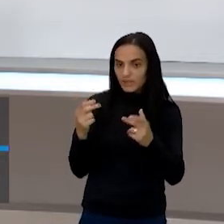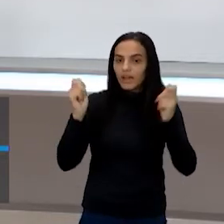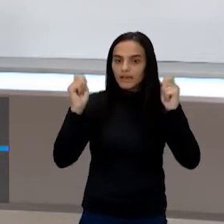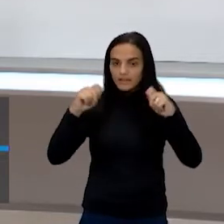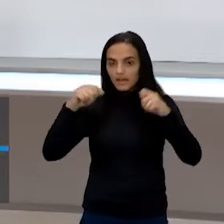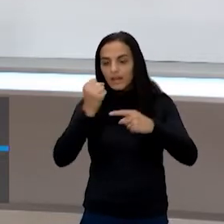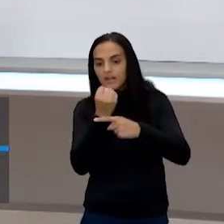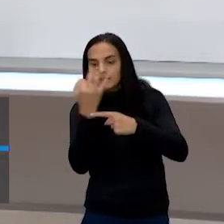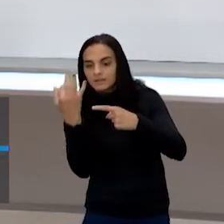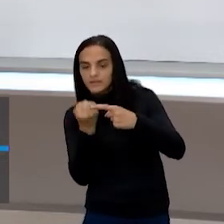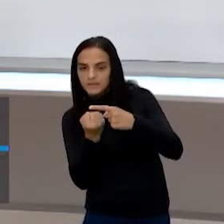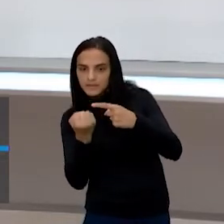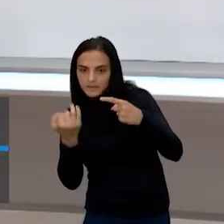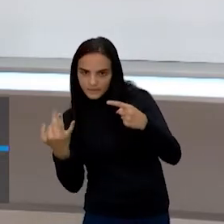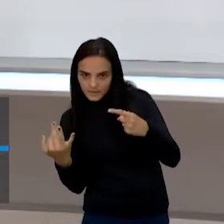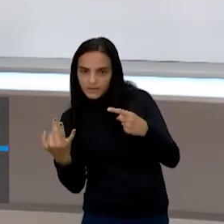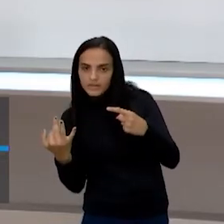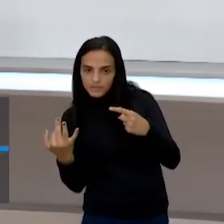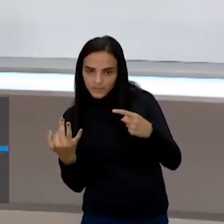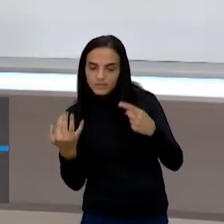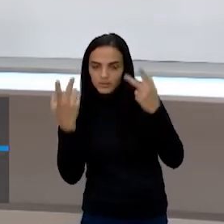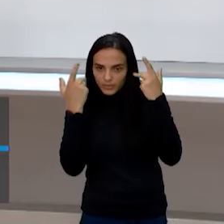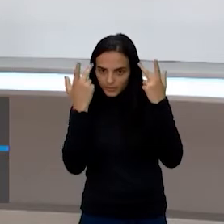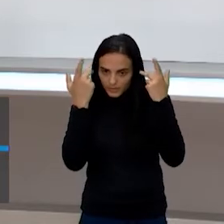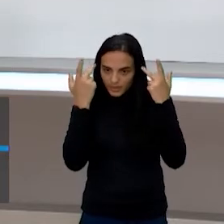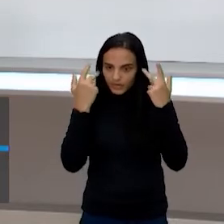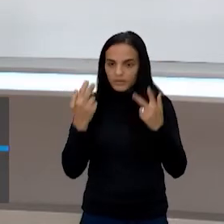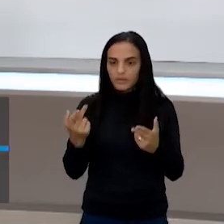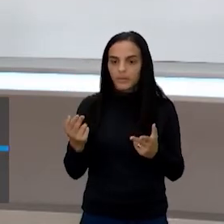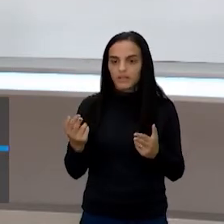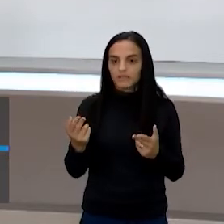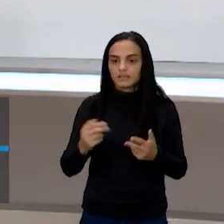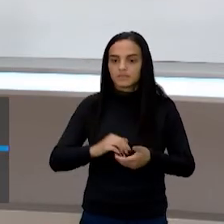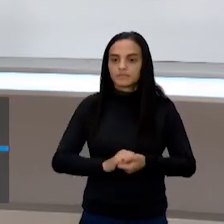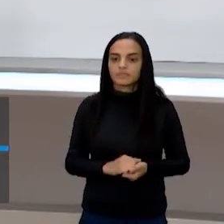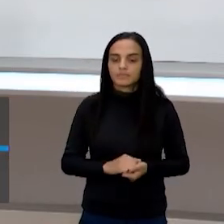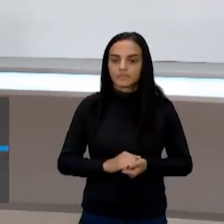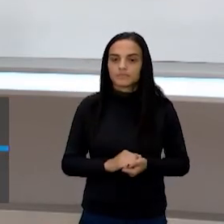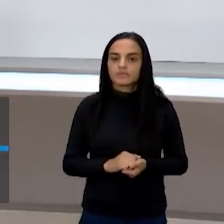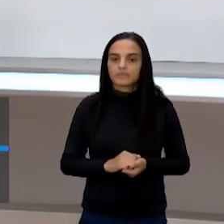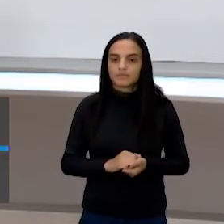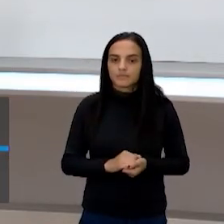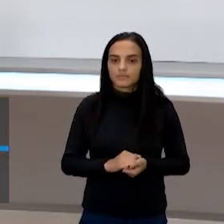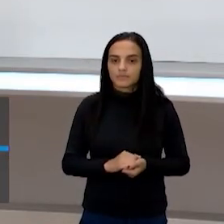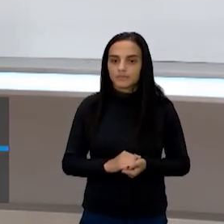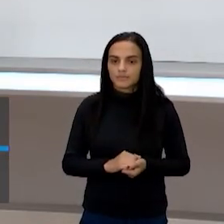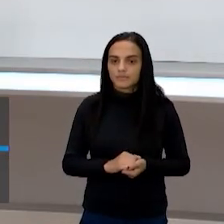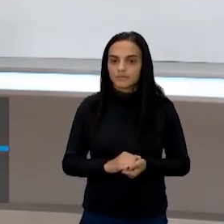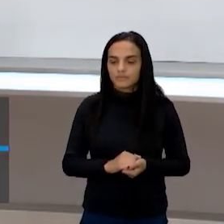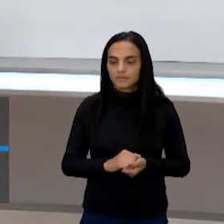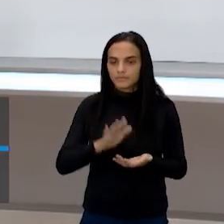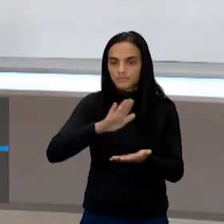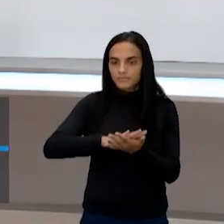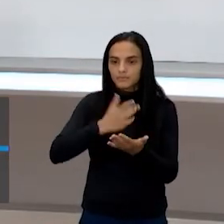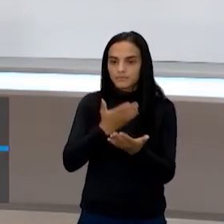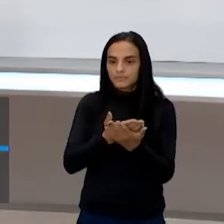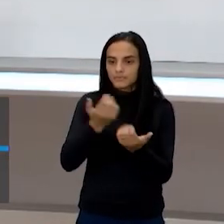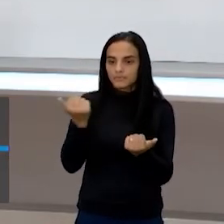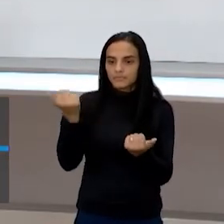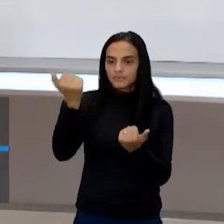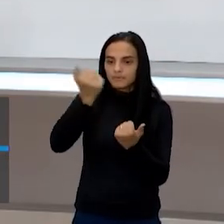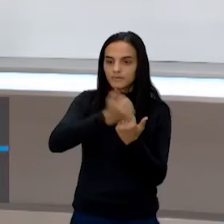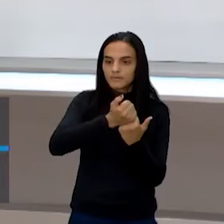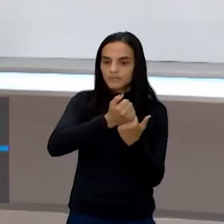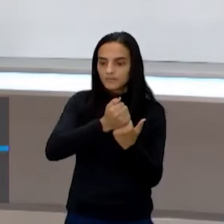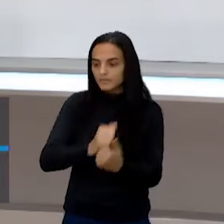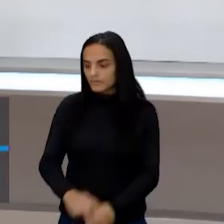frações equivalentes e, por consequência, né? Neste caso, a gente está estabelecendo uma proporcionalidade direta. Vamos